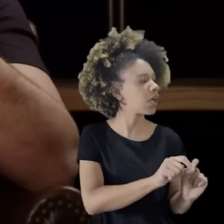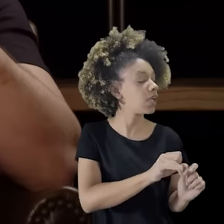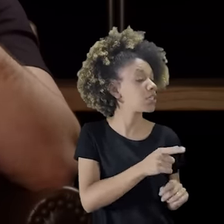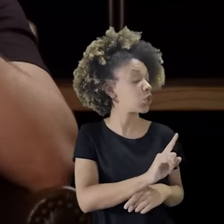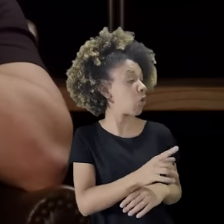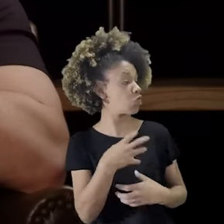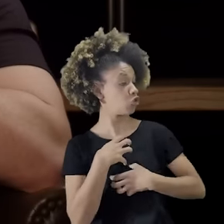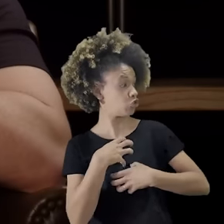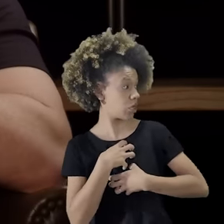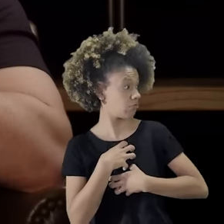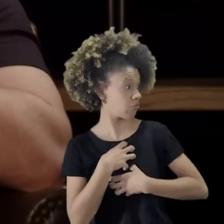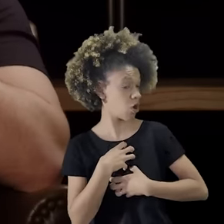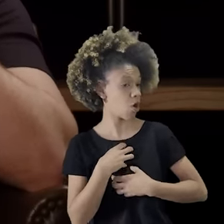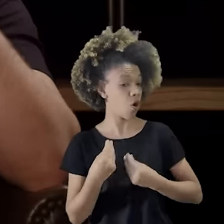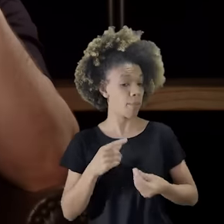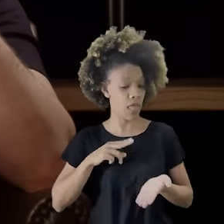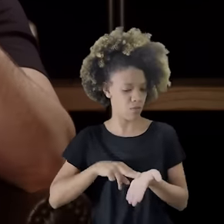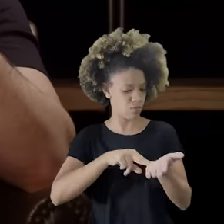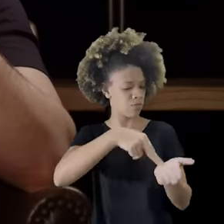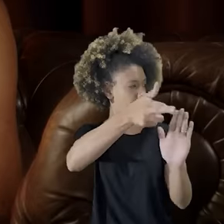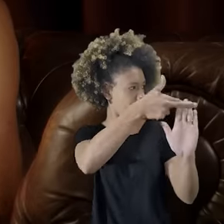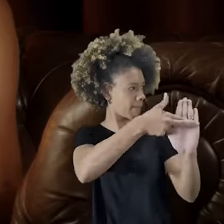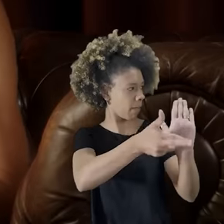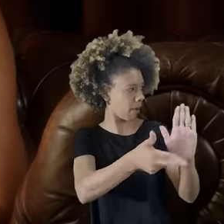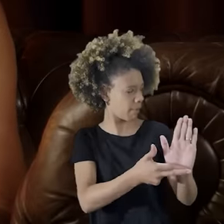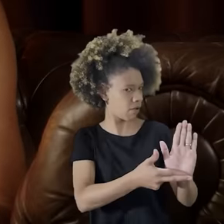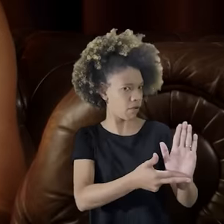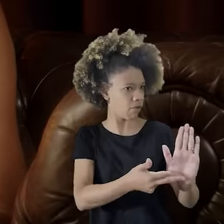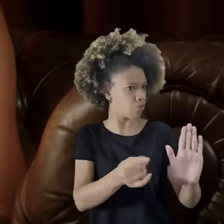se não é da forma como tem uma cartilha